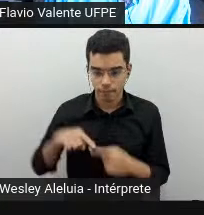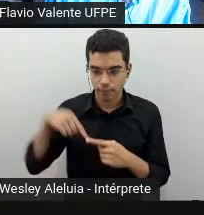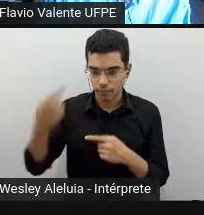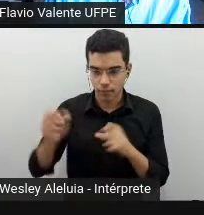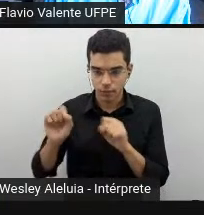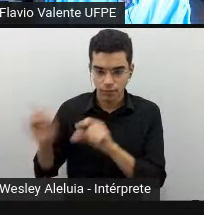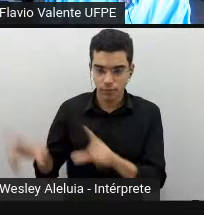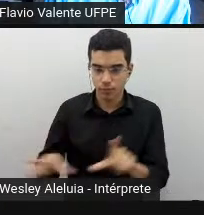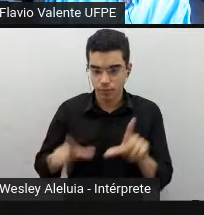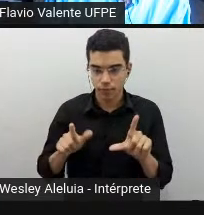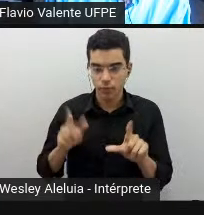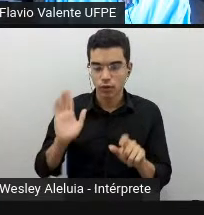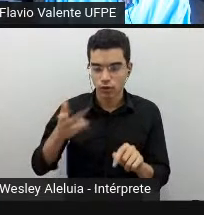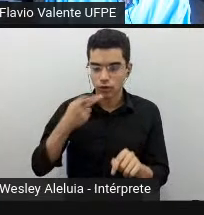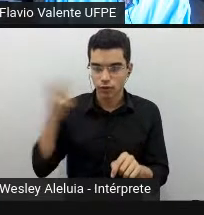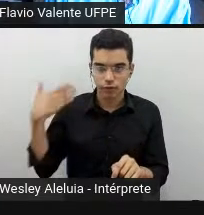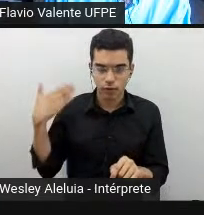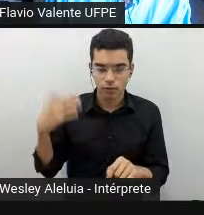porque eu já falei sobre isso.